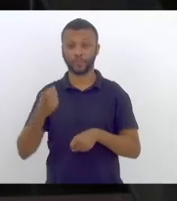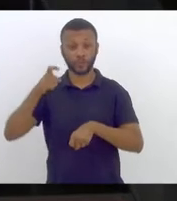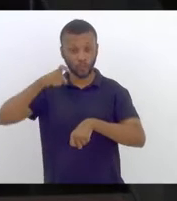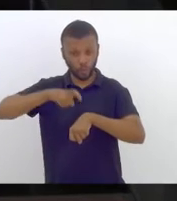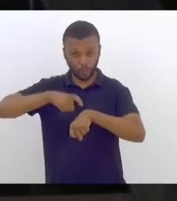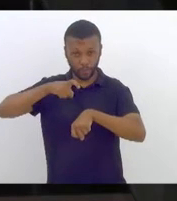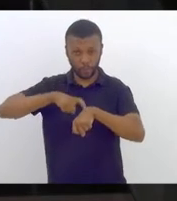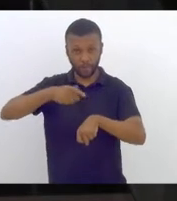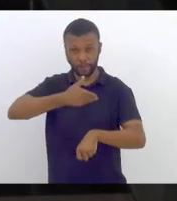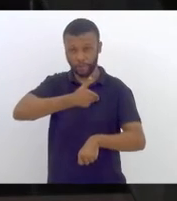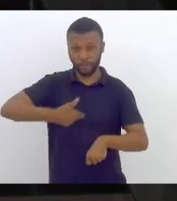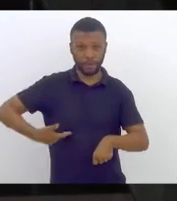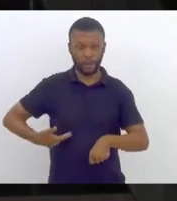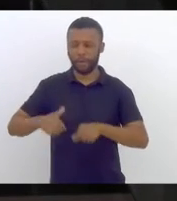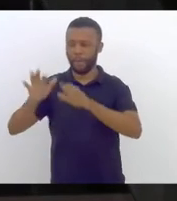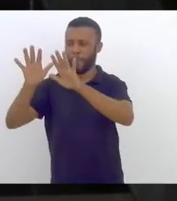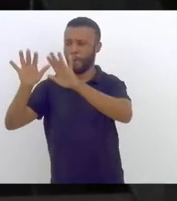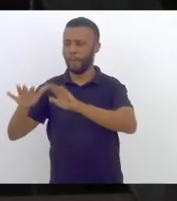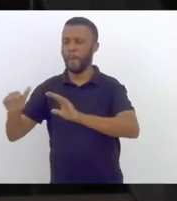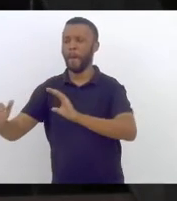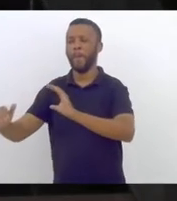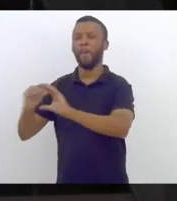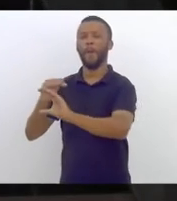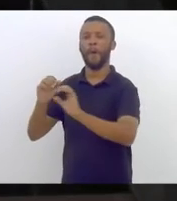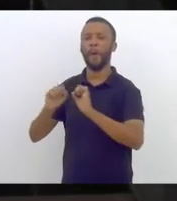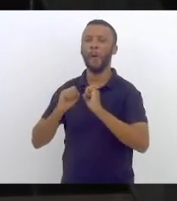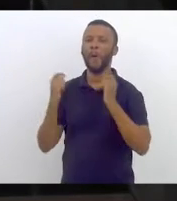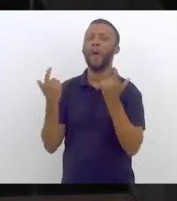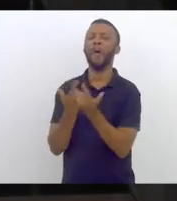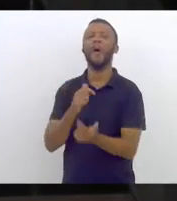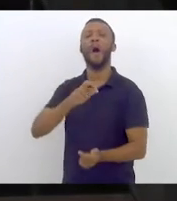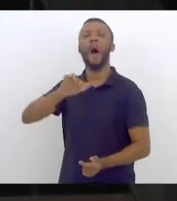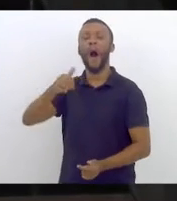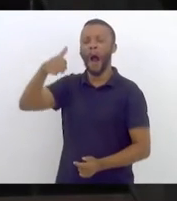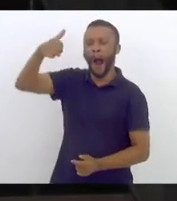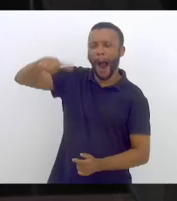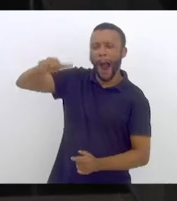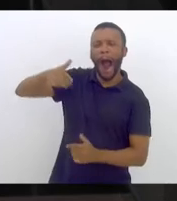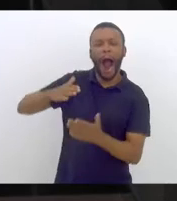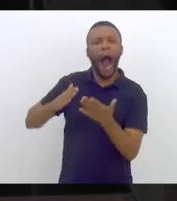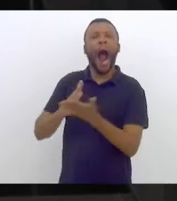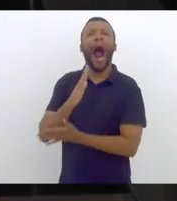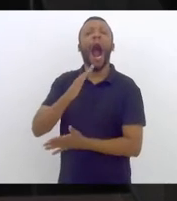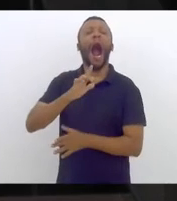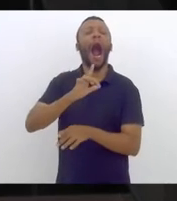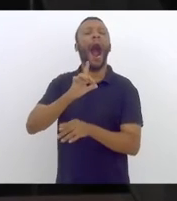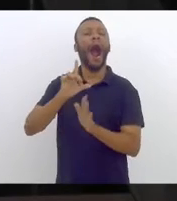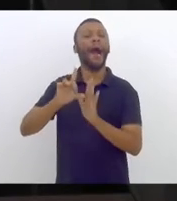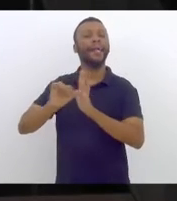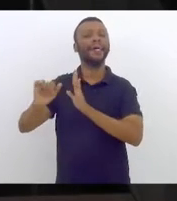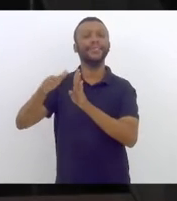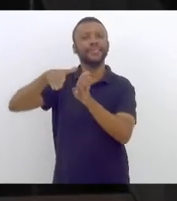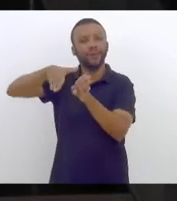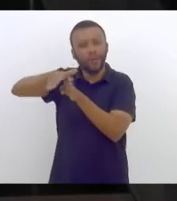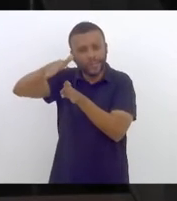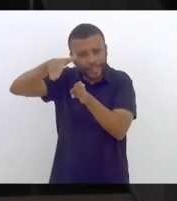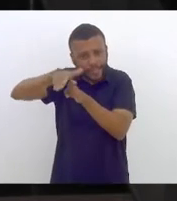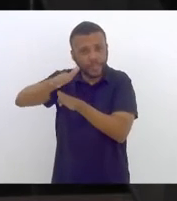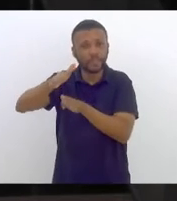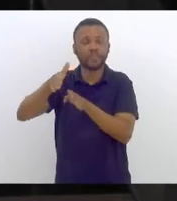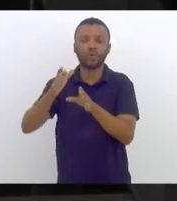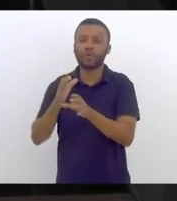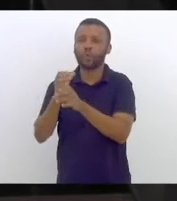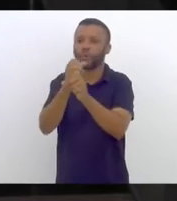senhor presidente, aqui para o parlamento, e o parlamento aprovou a lei de diretrizes orçamentárias para